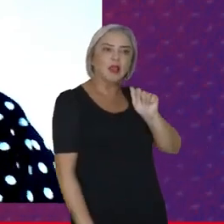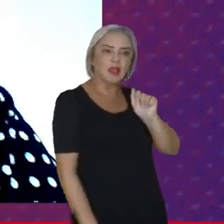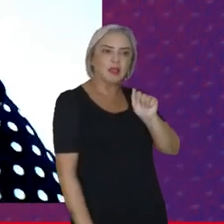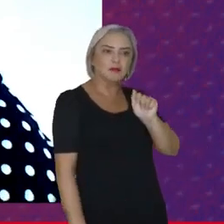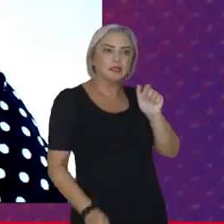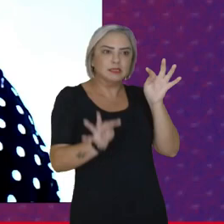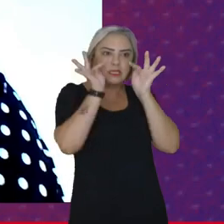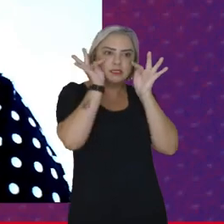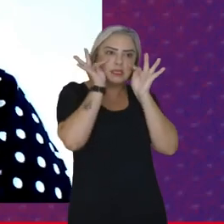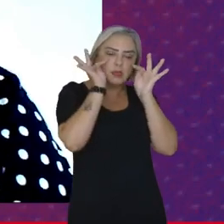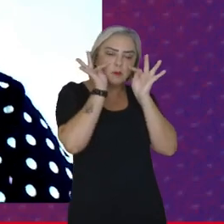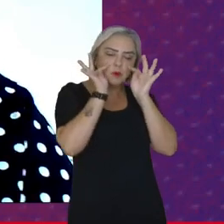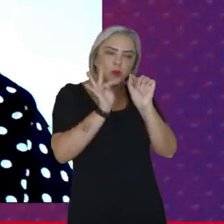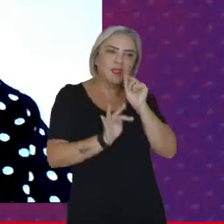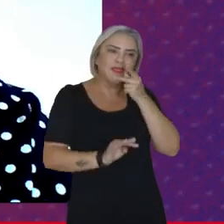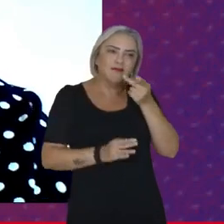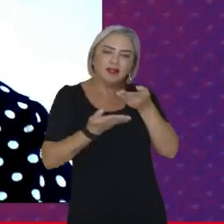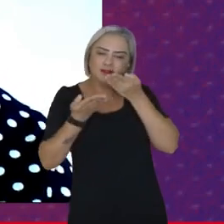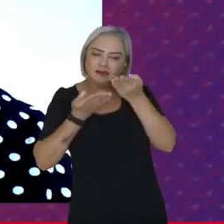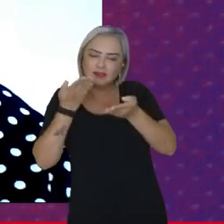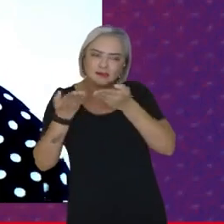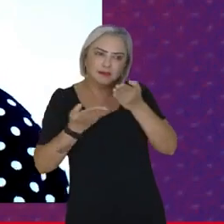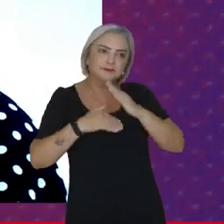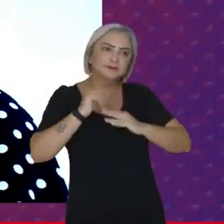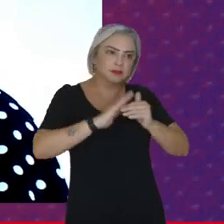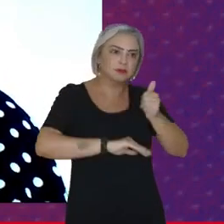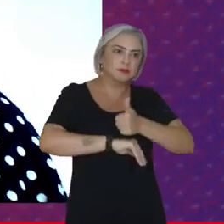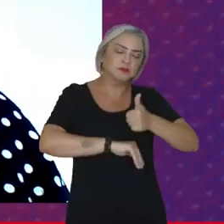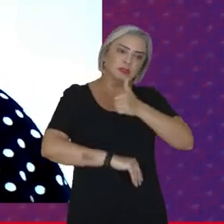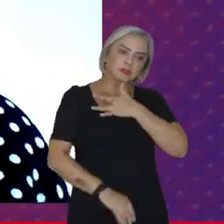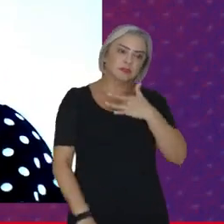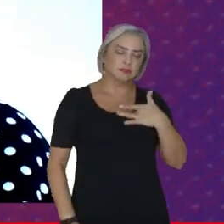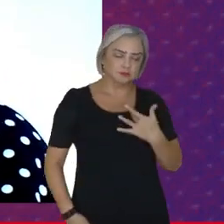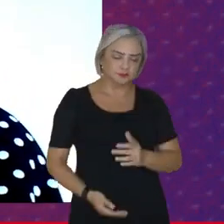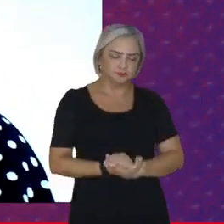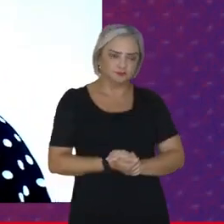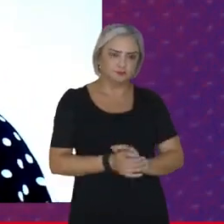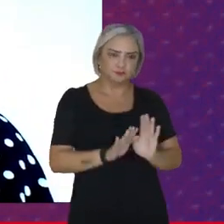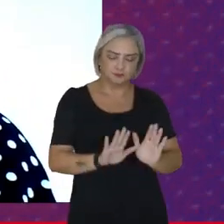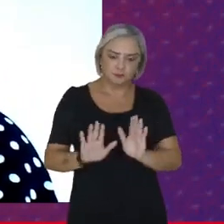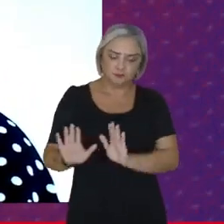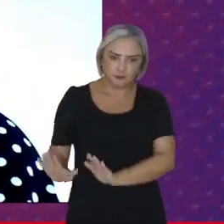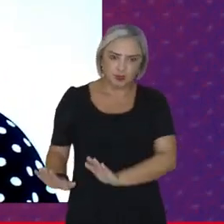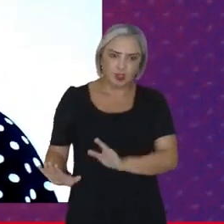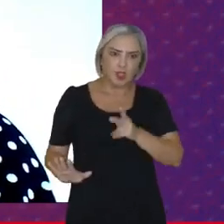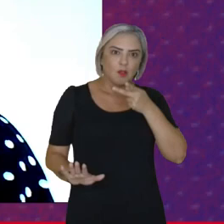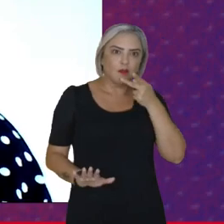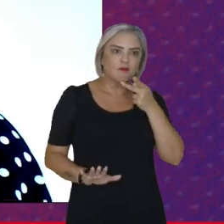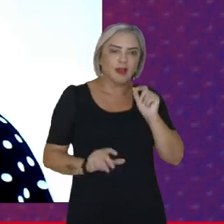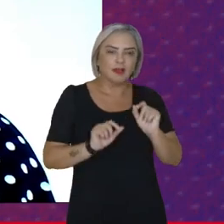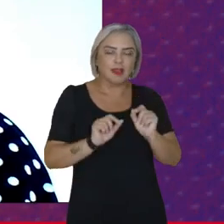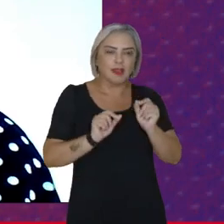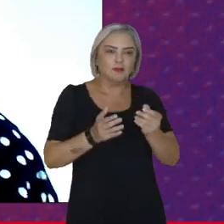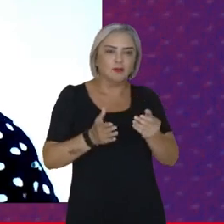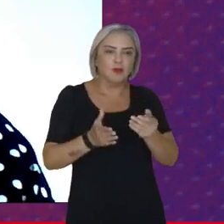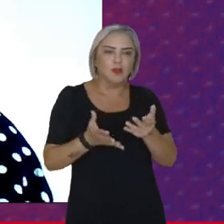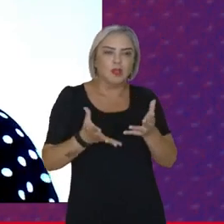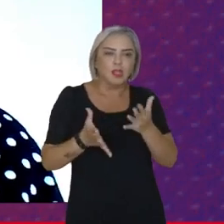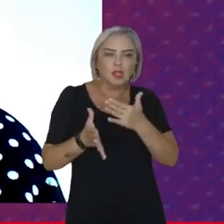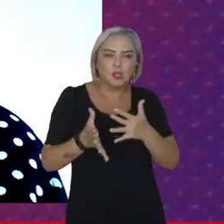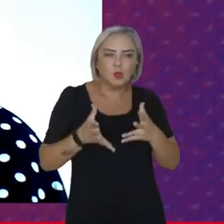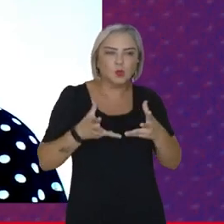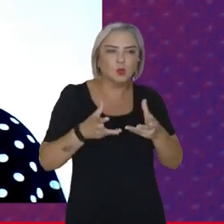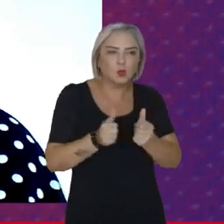relatam que é a forma como elas são atendidas por profissionais de saúde. Quando a gente está falando em integralidade, a gente